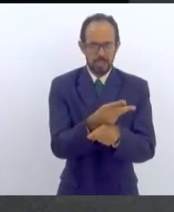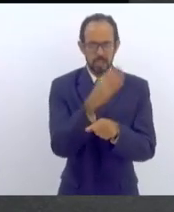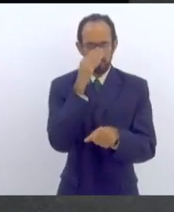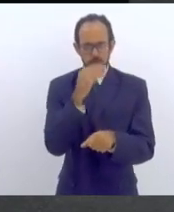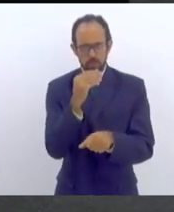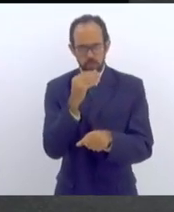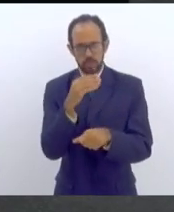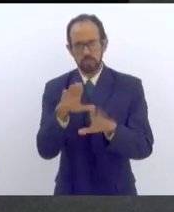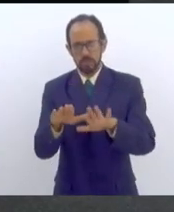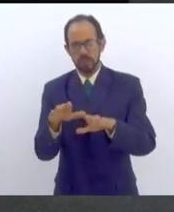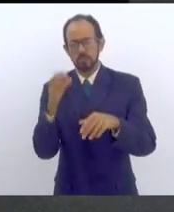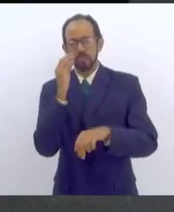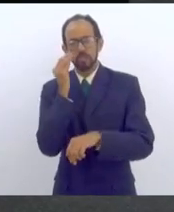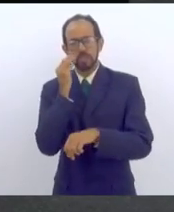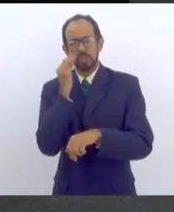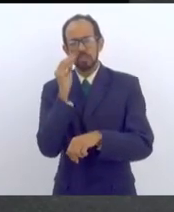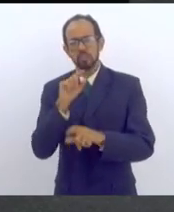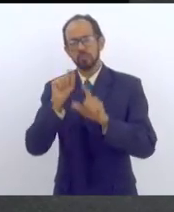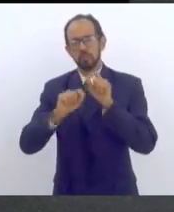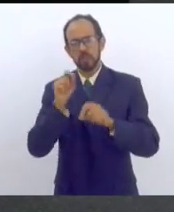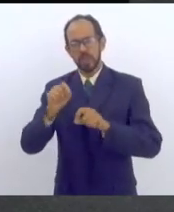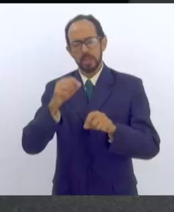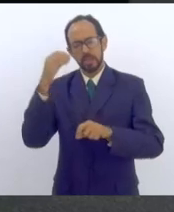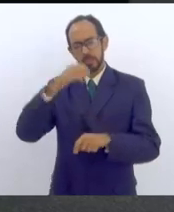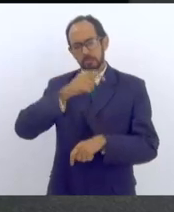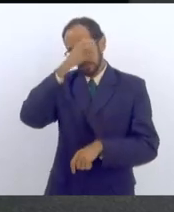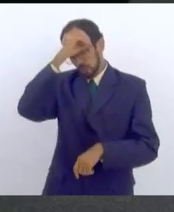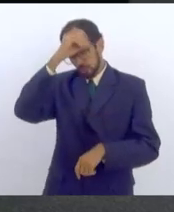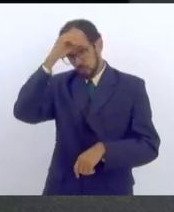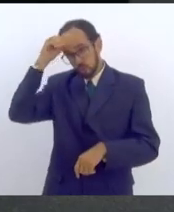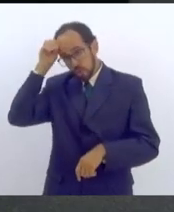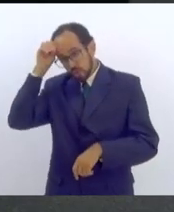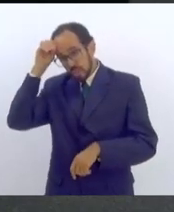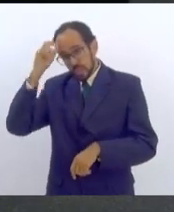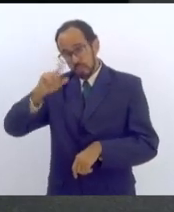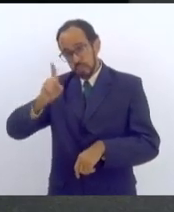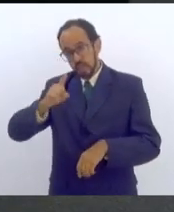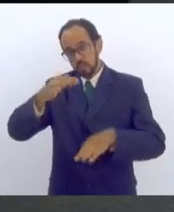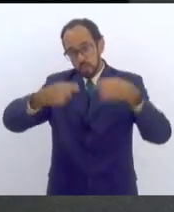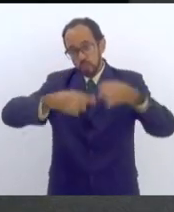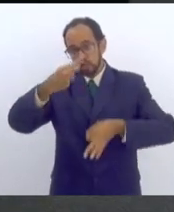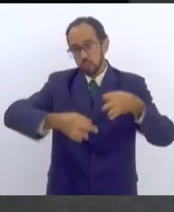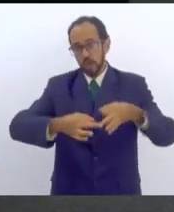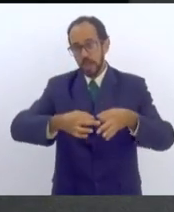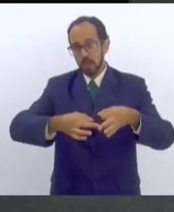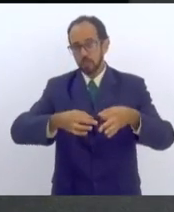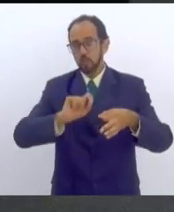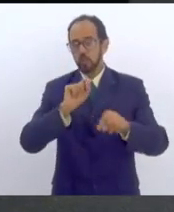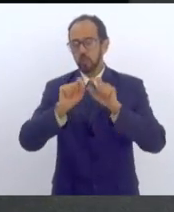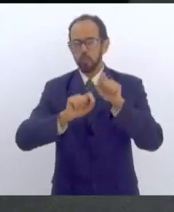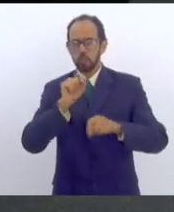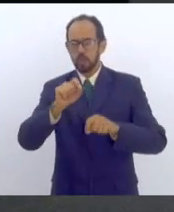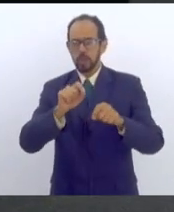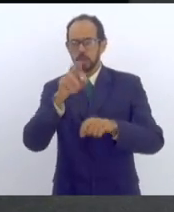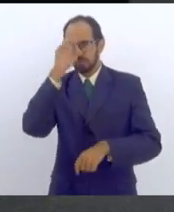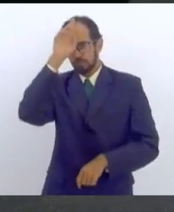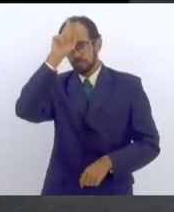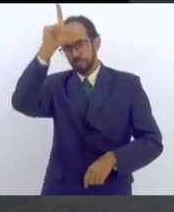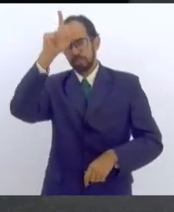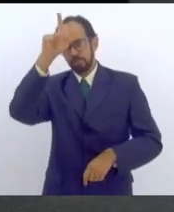que outras pessoas inocentes não sejam julgadas a partir de